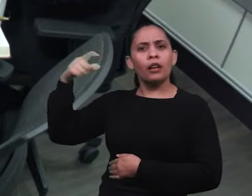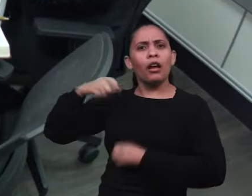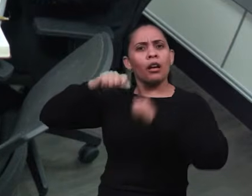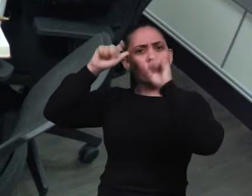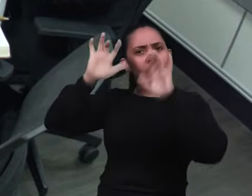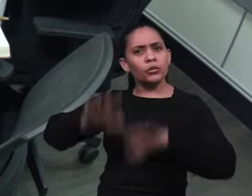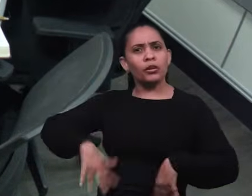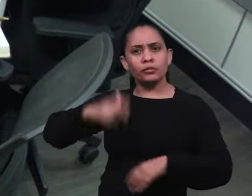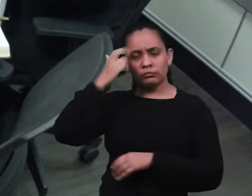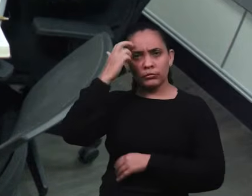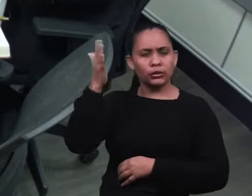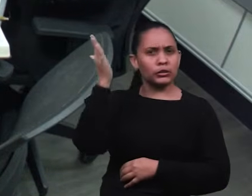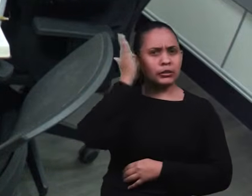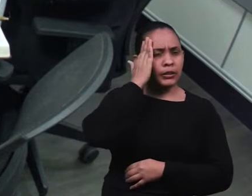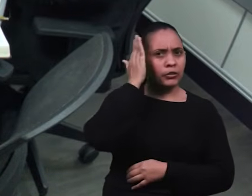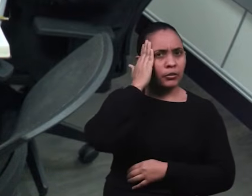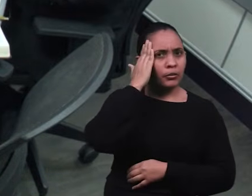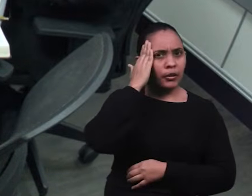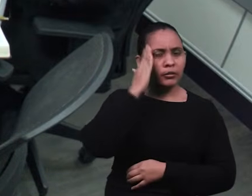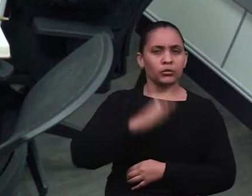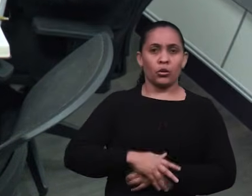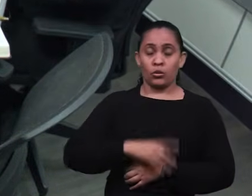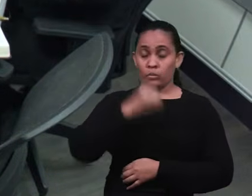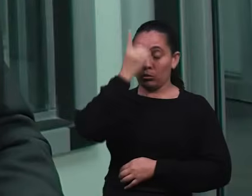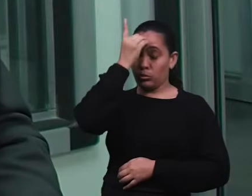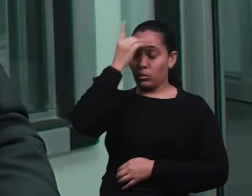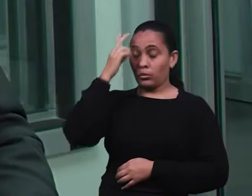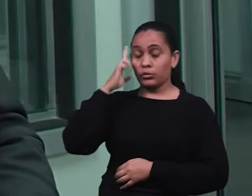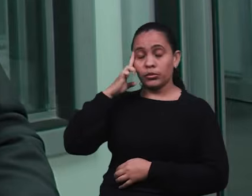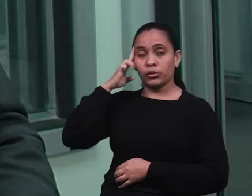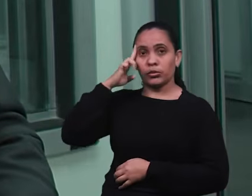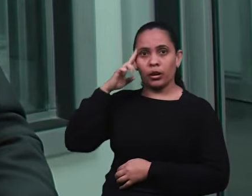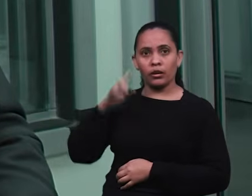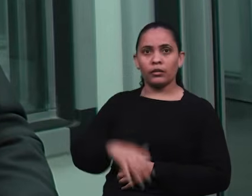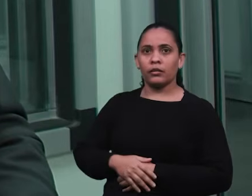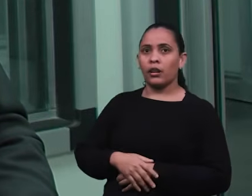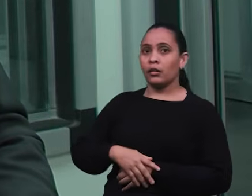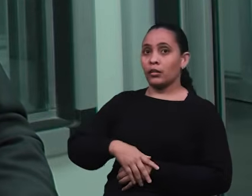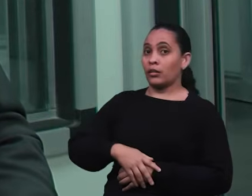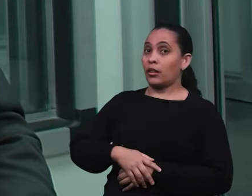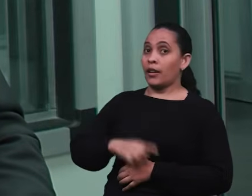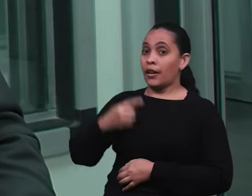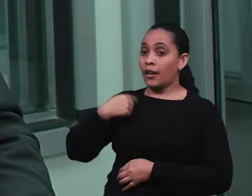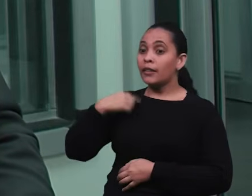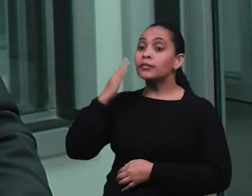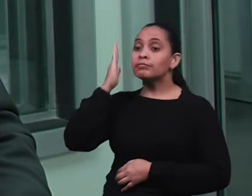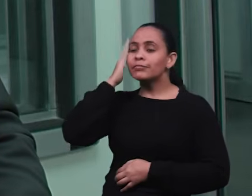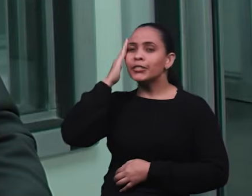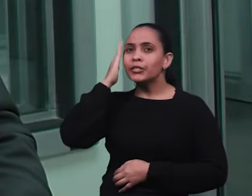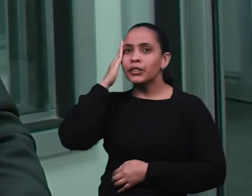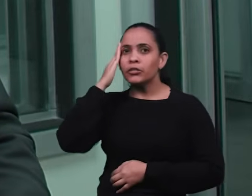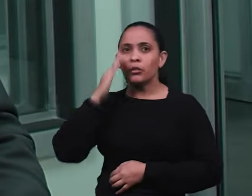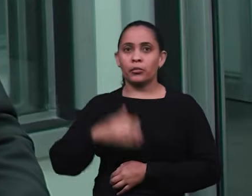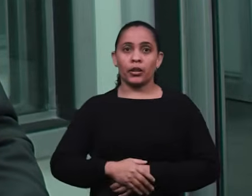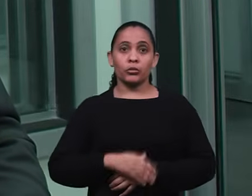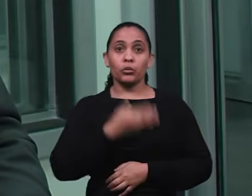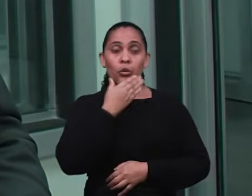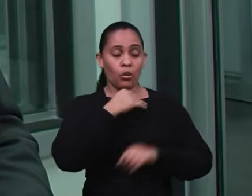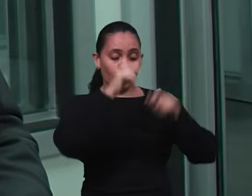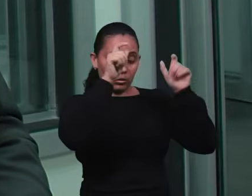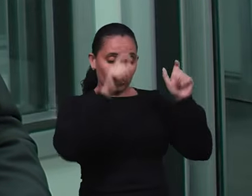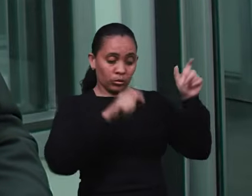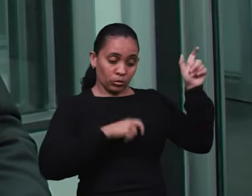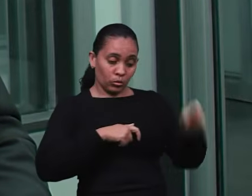condição de discernir os sonhos. Aí, na prisão, ele discerniu o sonho, né, do copeiro e do padeiro,